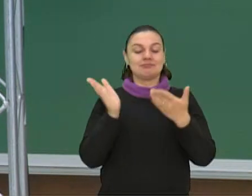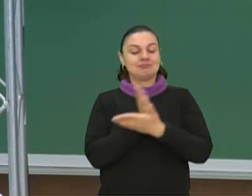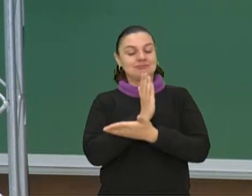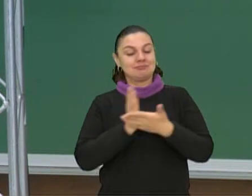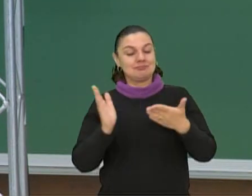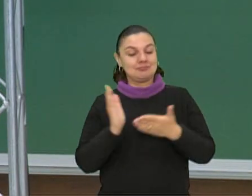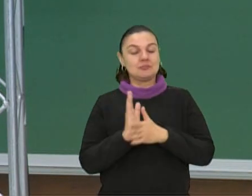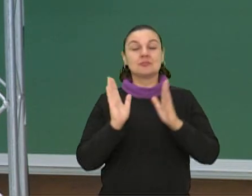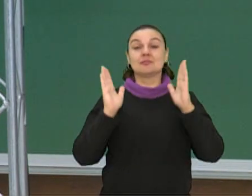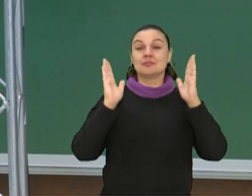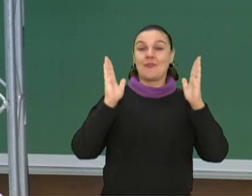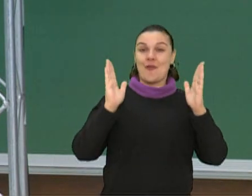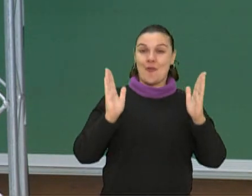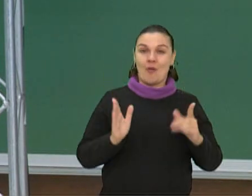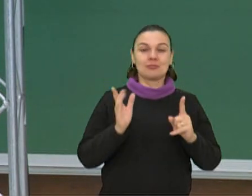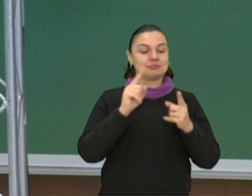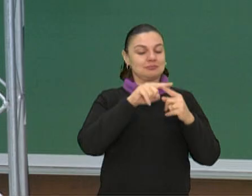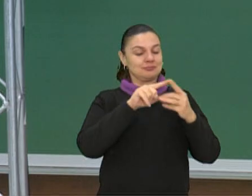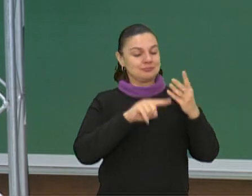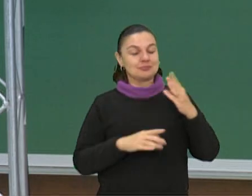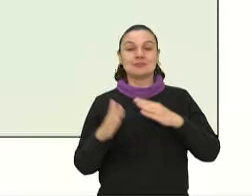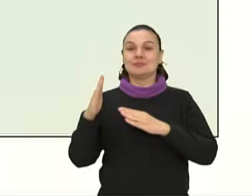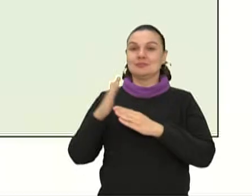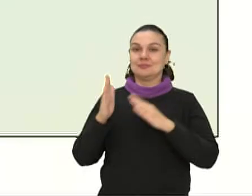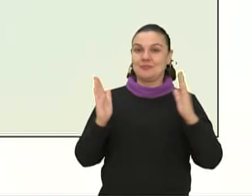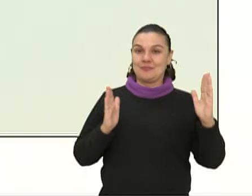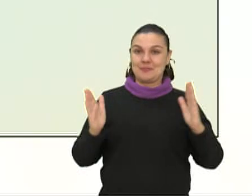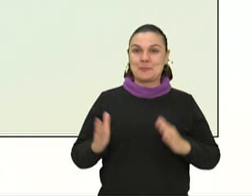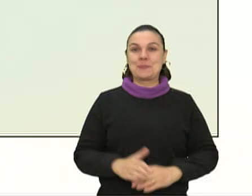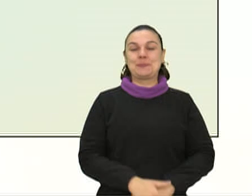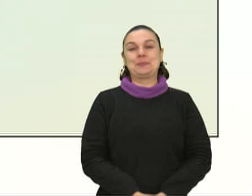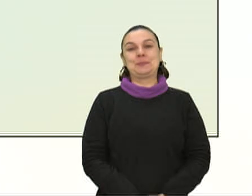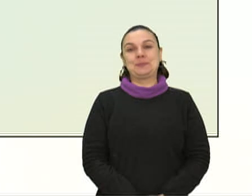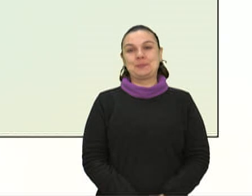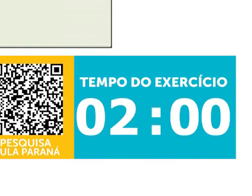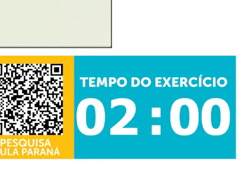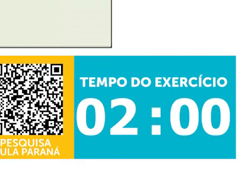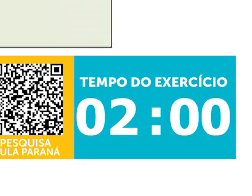classificar quanto ao modo e quanto ao tempo.